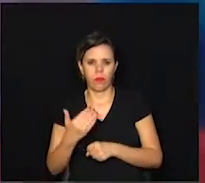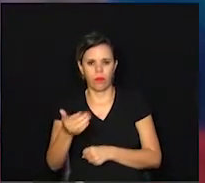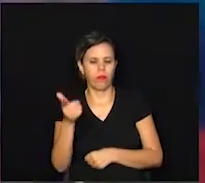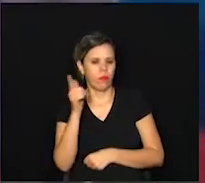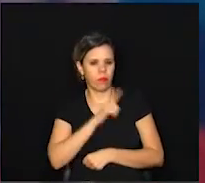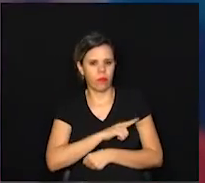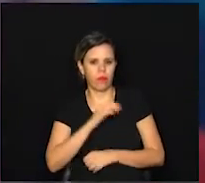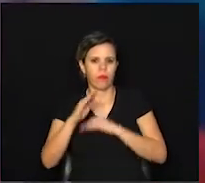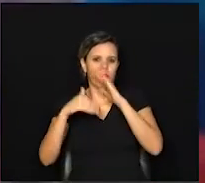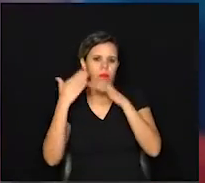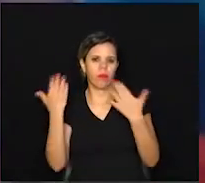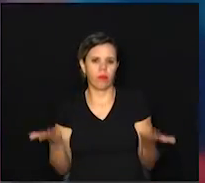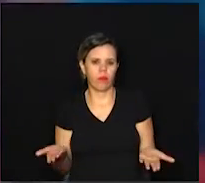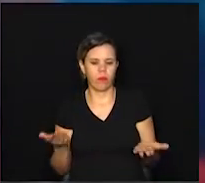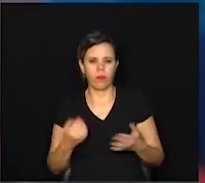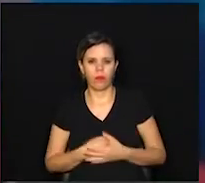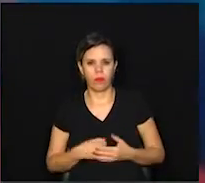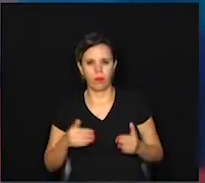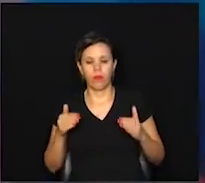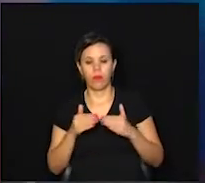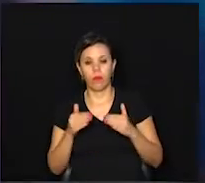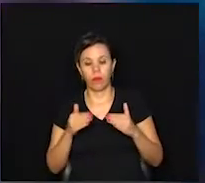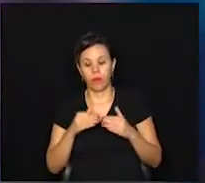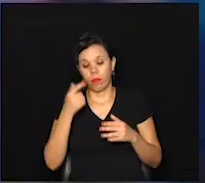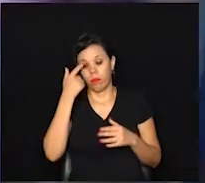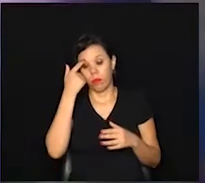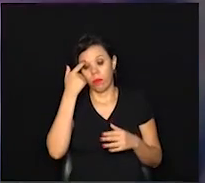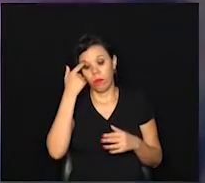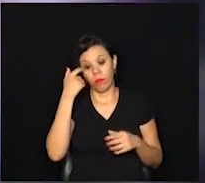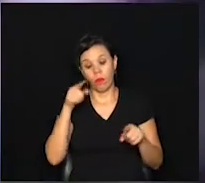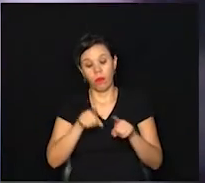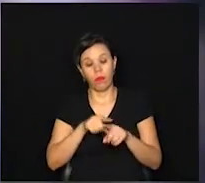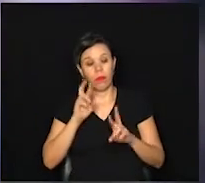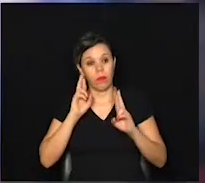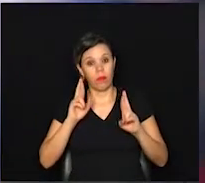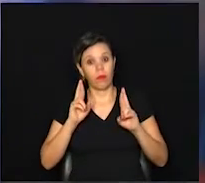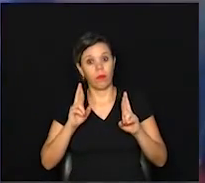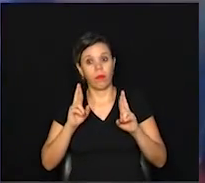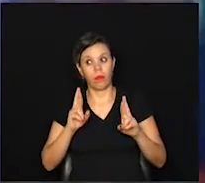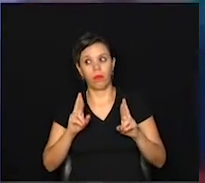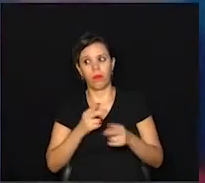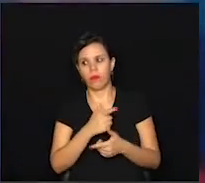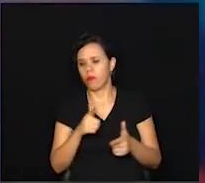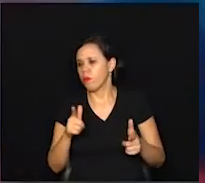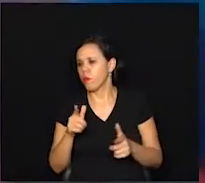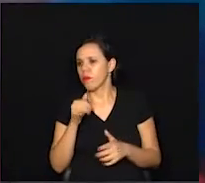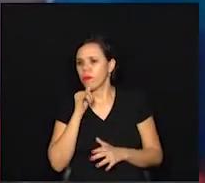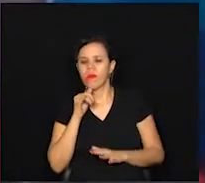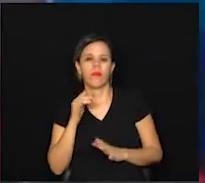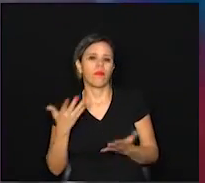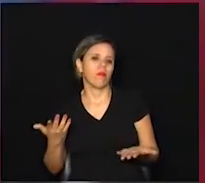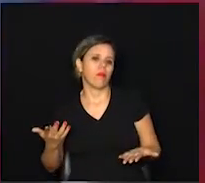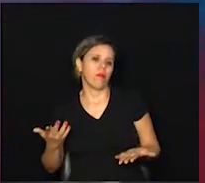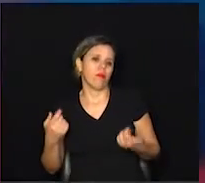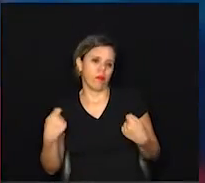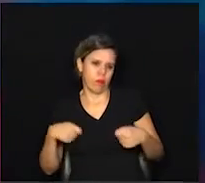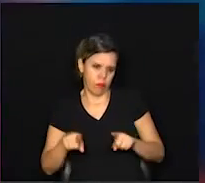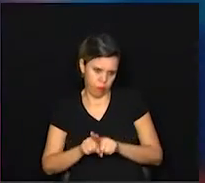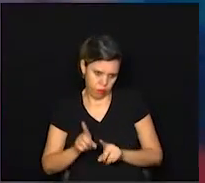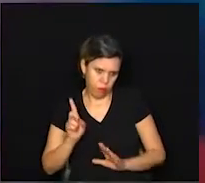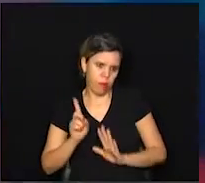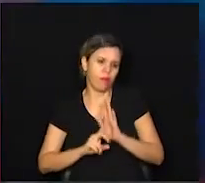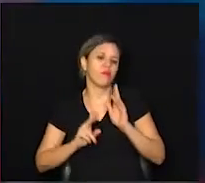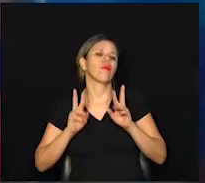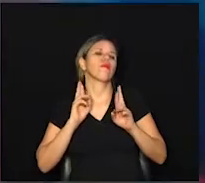conseguido avançar, eu também concordo com ele, a gente tem que ter a esperança, não temos o direito de não ter a esperança é